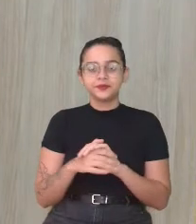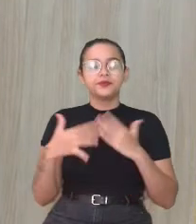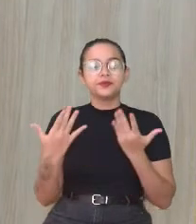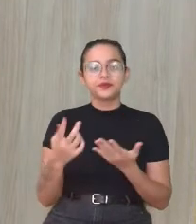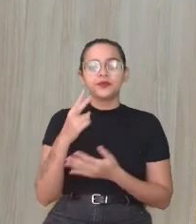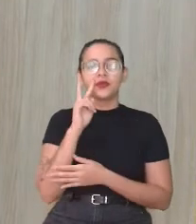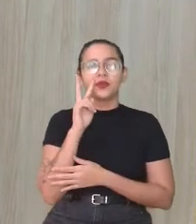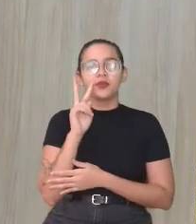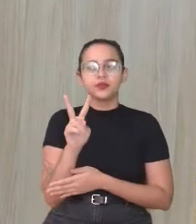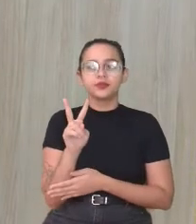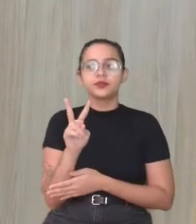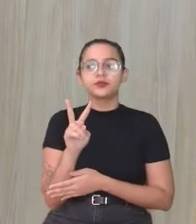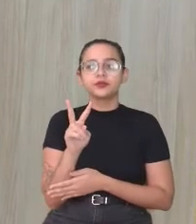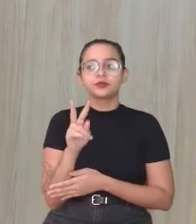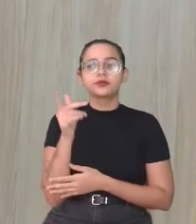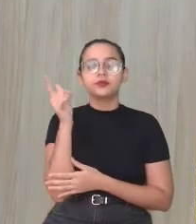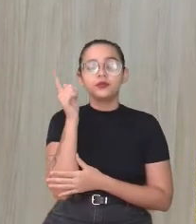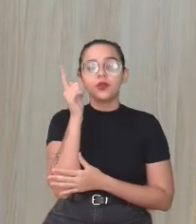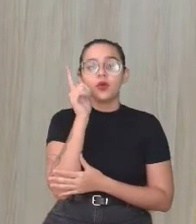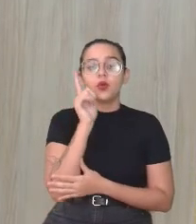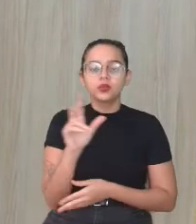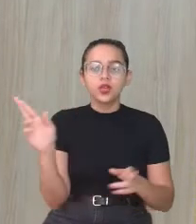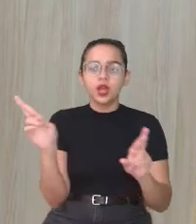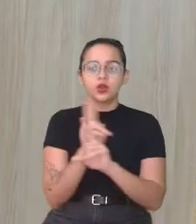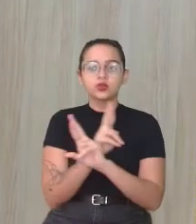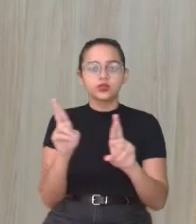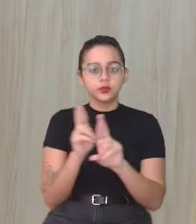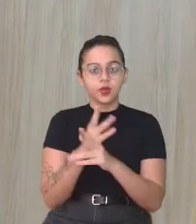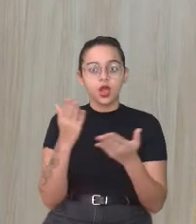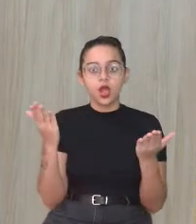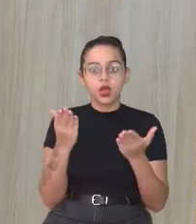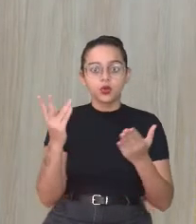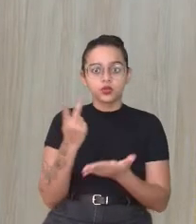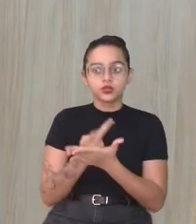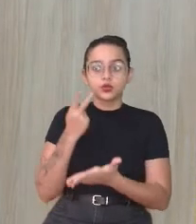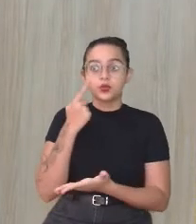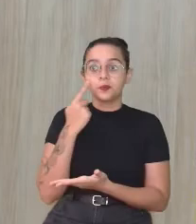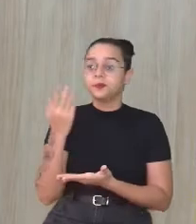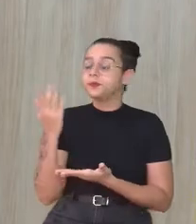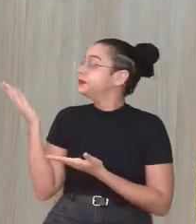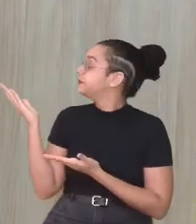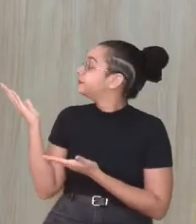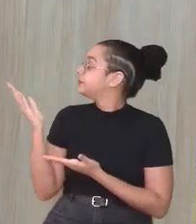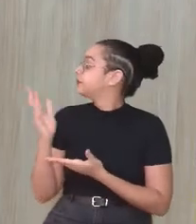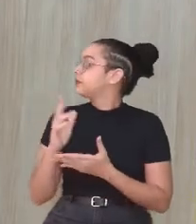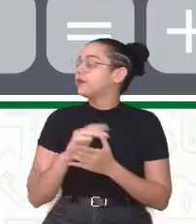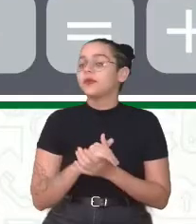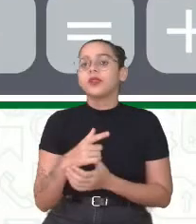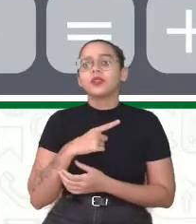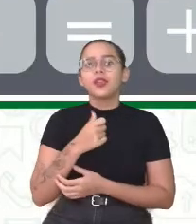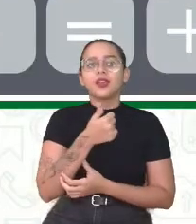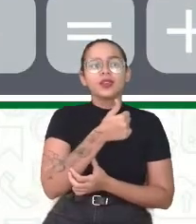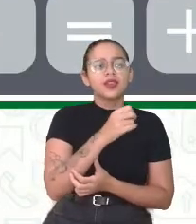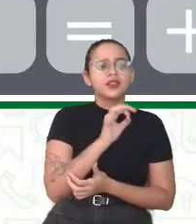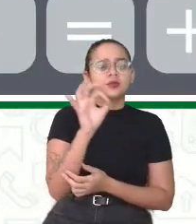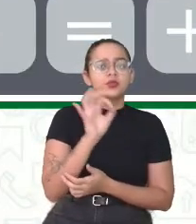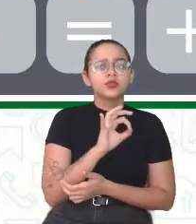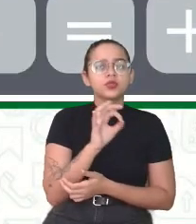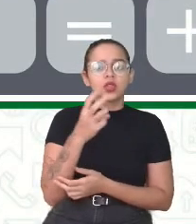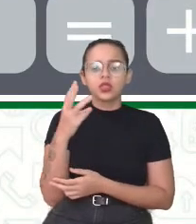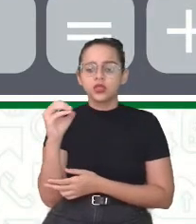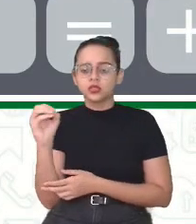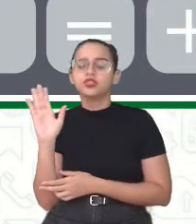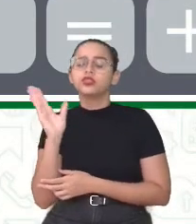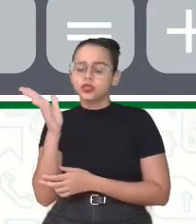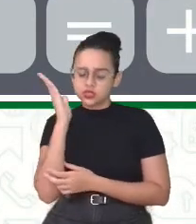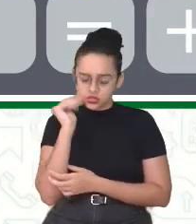gente vai conseguir relacionar nessa situação aí. Então, eu tenho ali, ó, 15% de 300. A gente